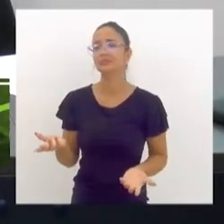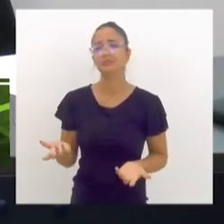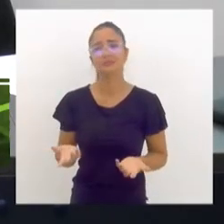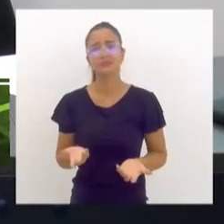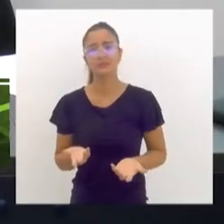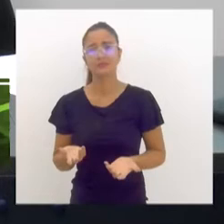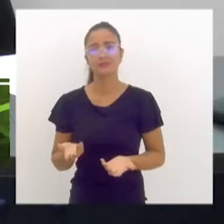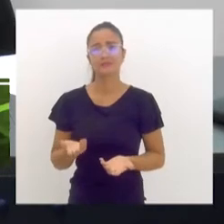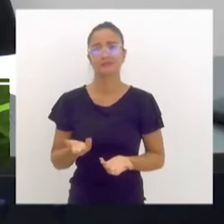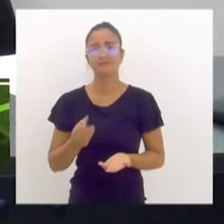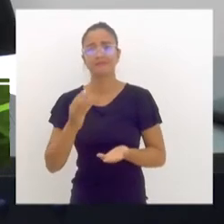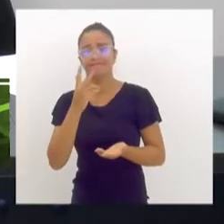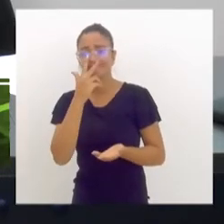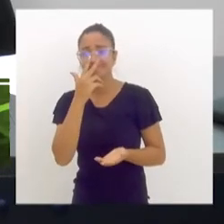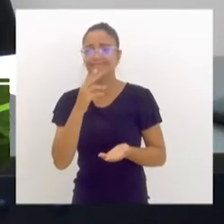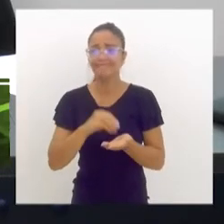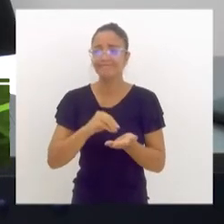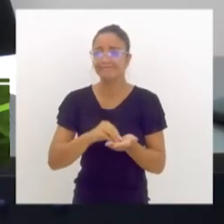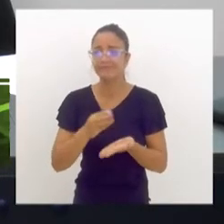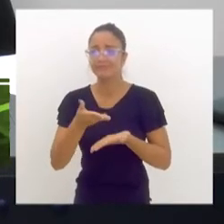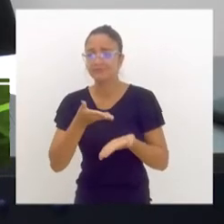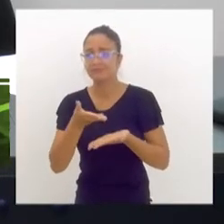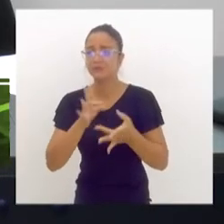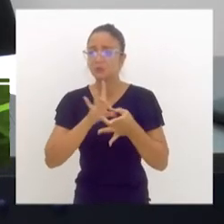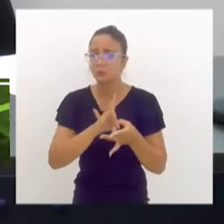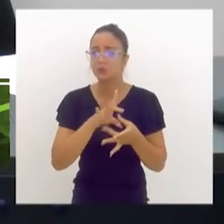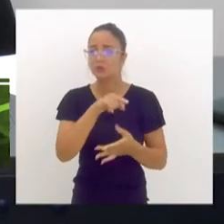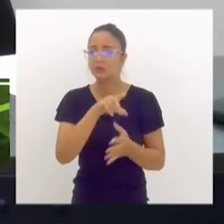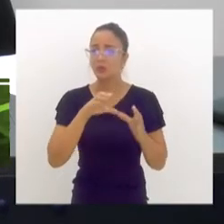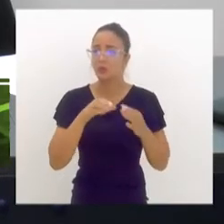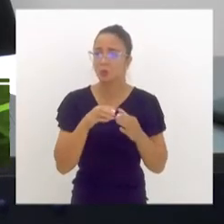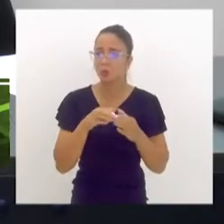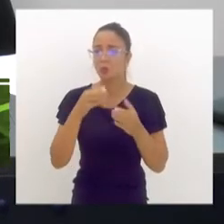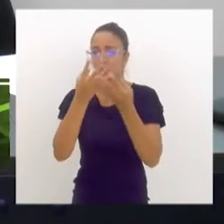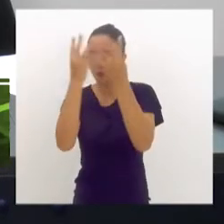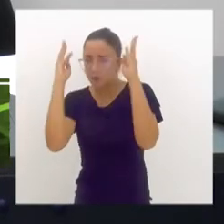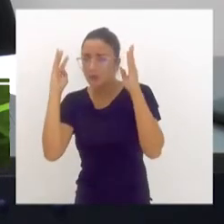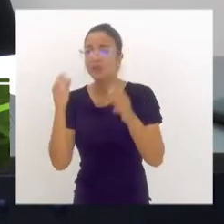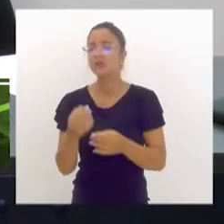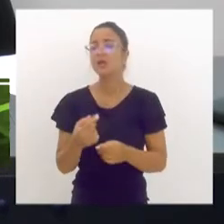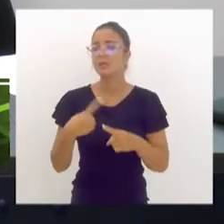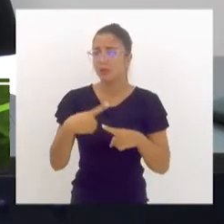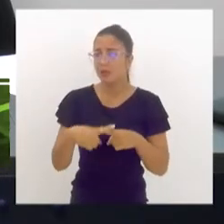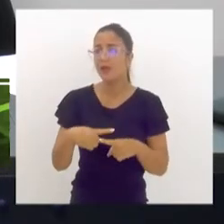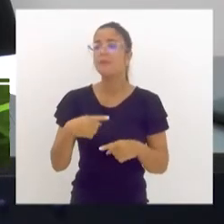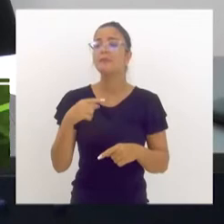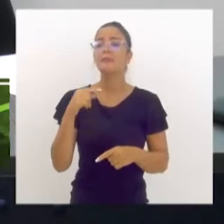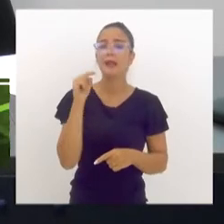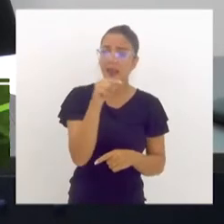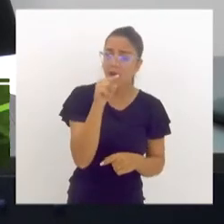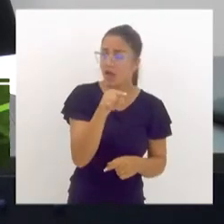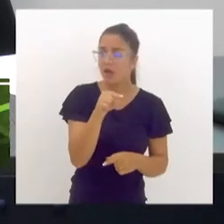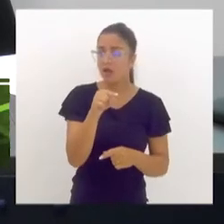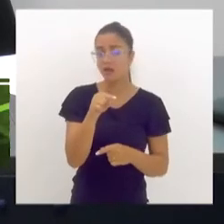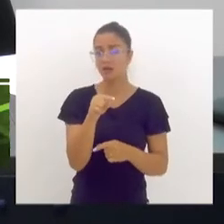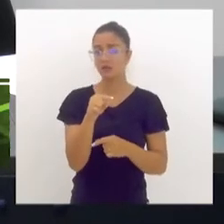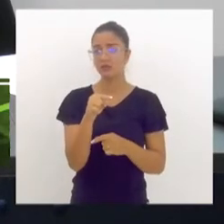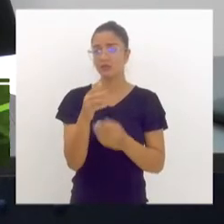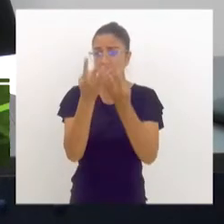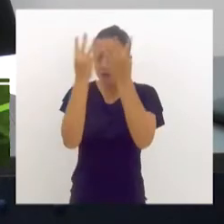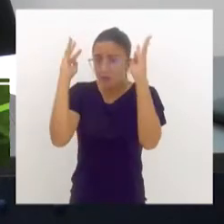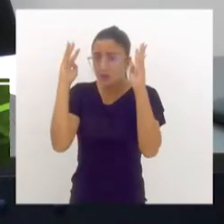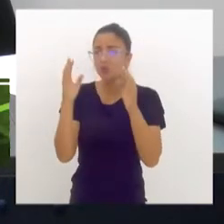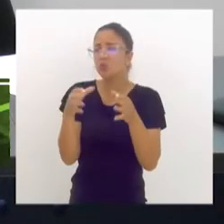em falta de sintonia com as comunidades indígenas, tem construções, né, que são simples, né, de alvenaria, então não era algo complexo. Mesmo assim,